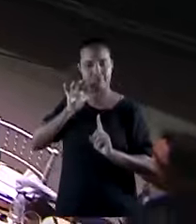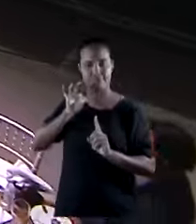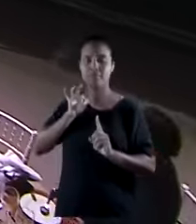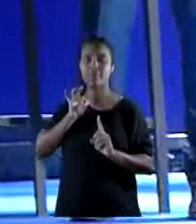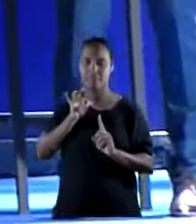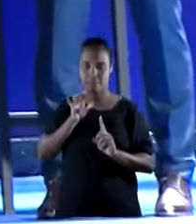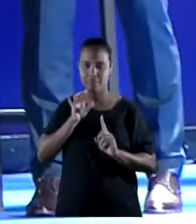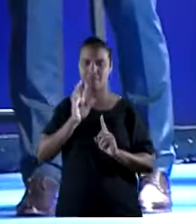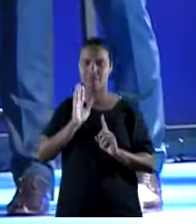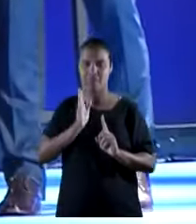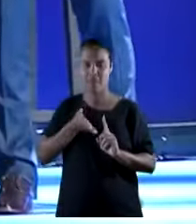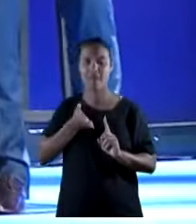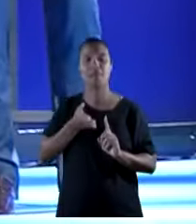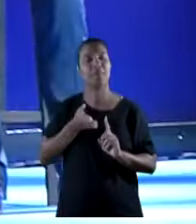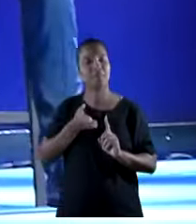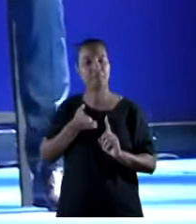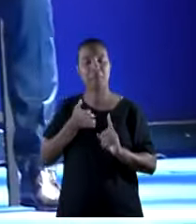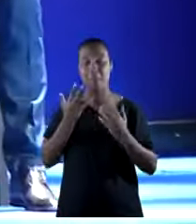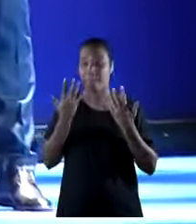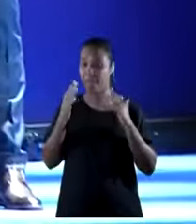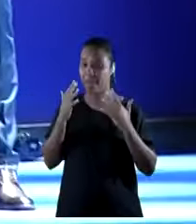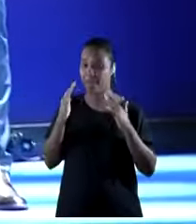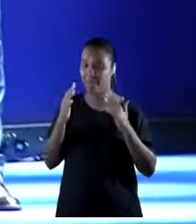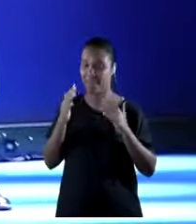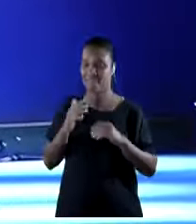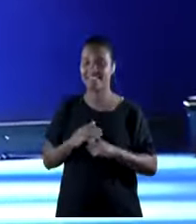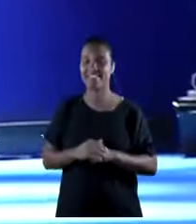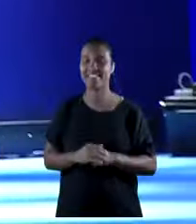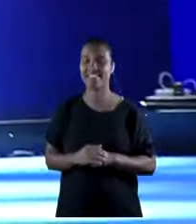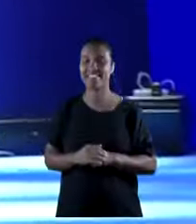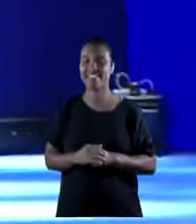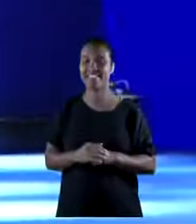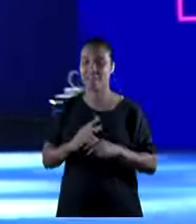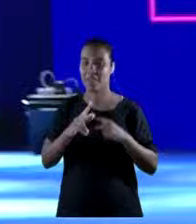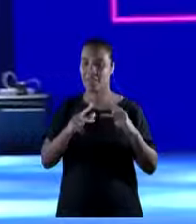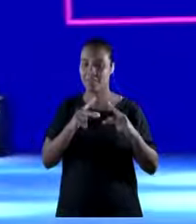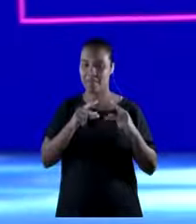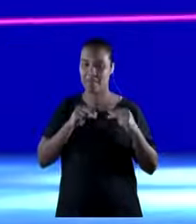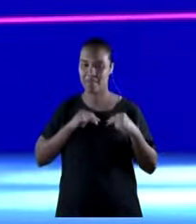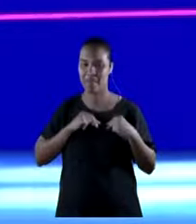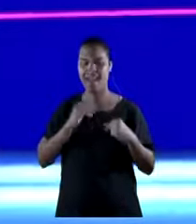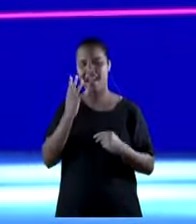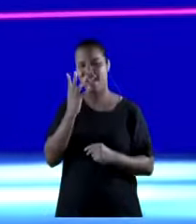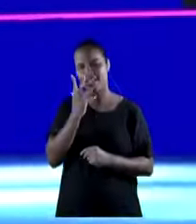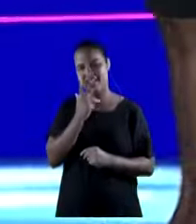53,4% dos votos. Parabéns, Pituca. Ai, que linda.